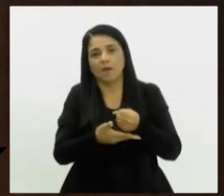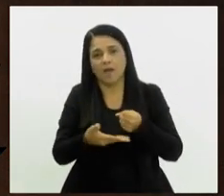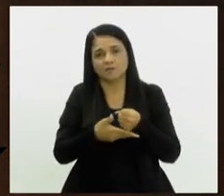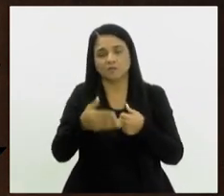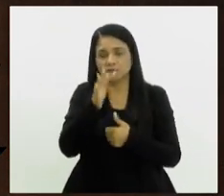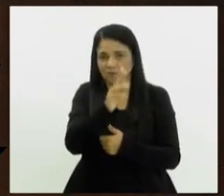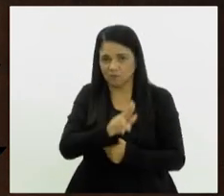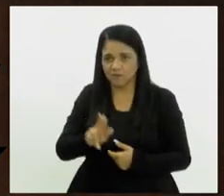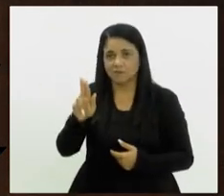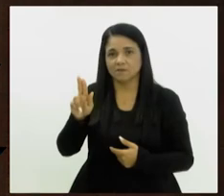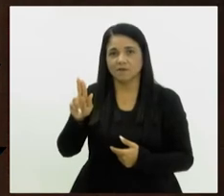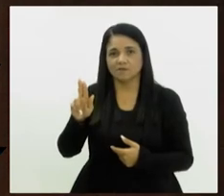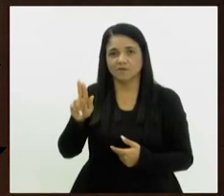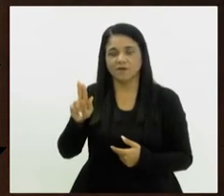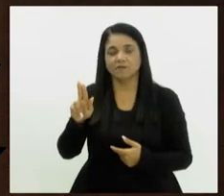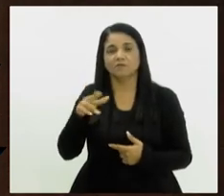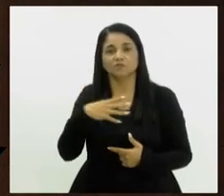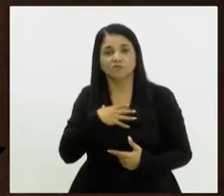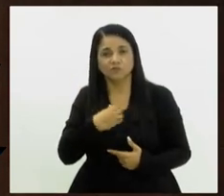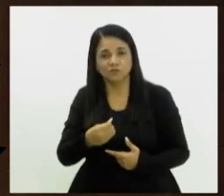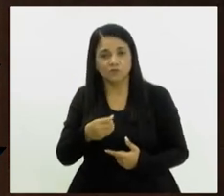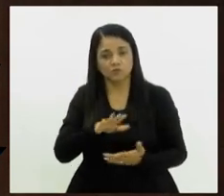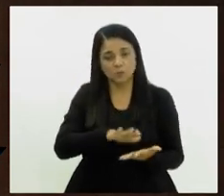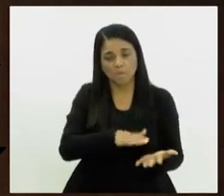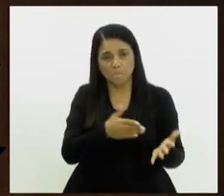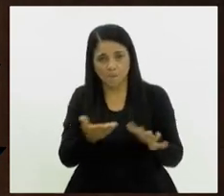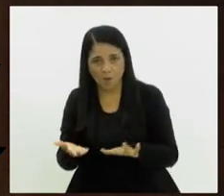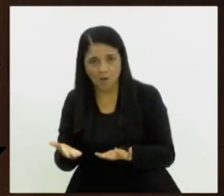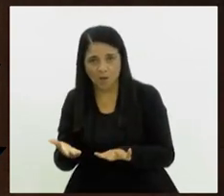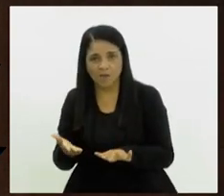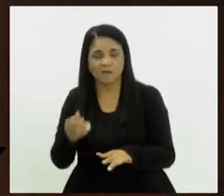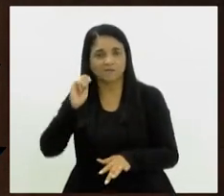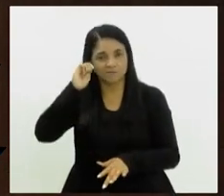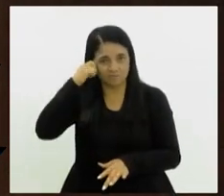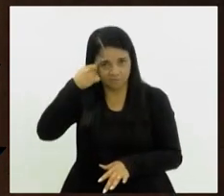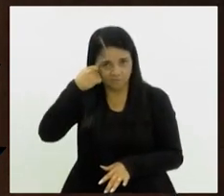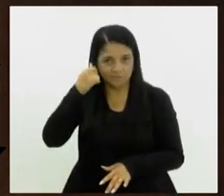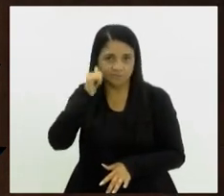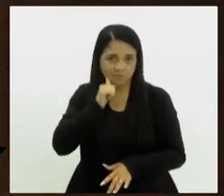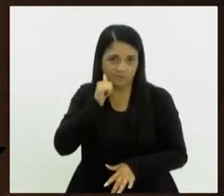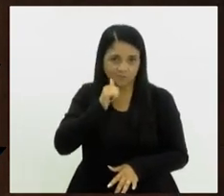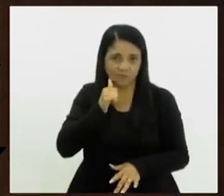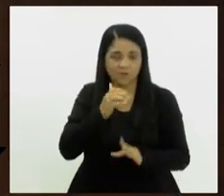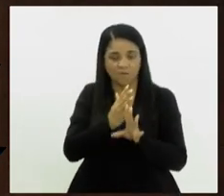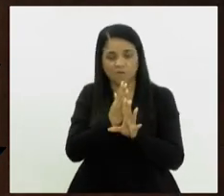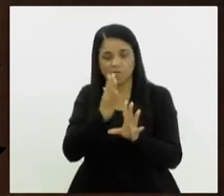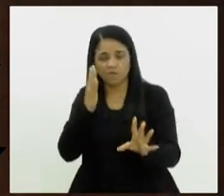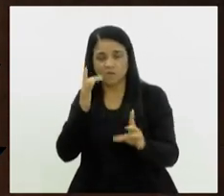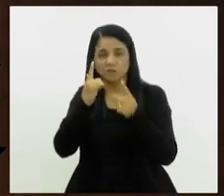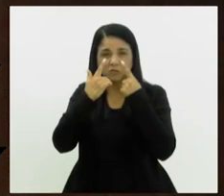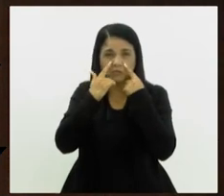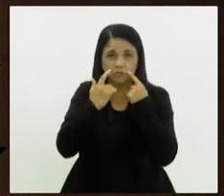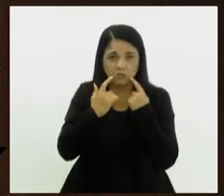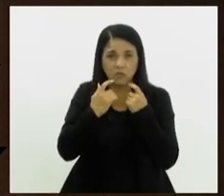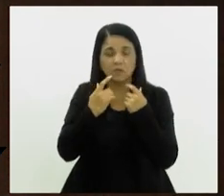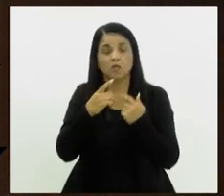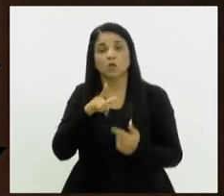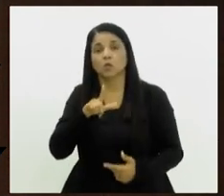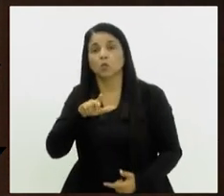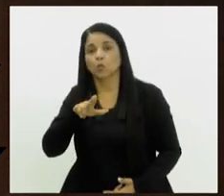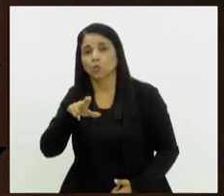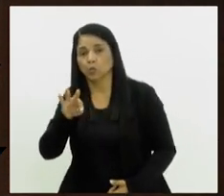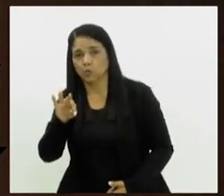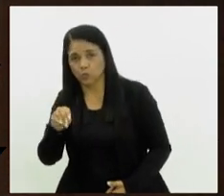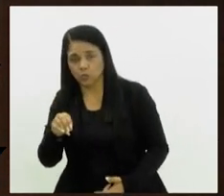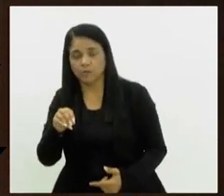quando matam os filhos dessas mulheres negras e criam filas de mães chorosas e em luto, e é por